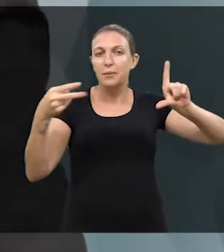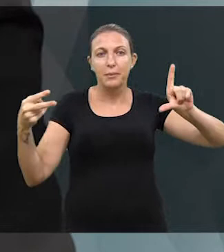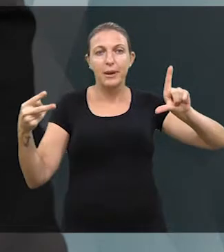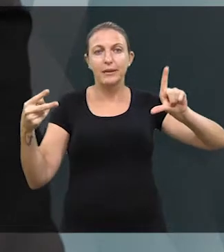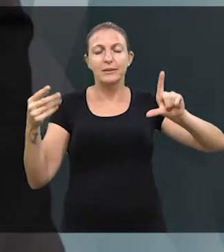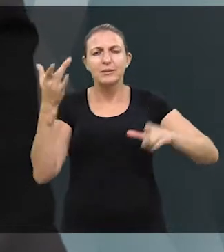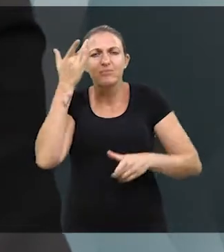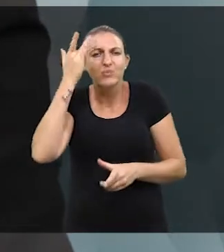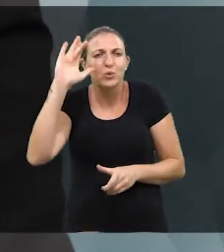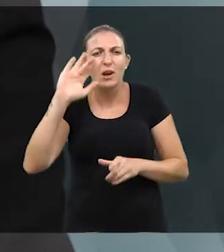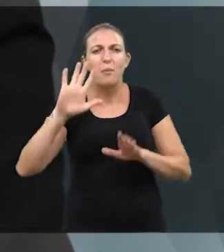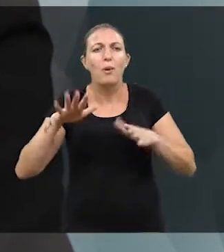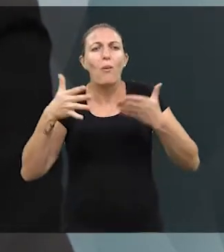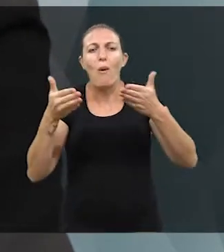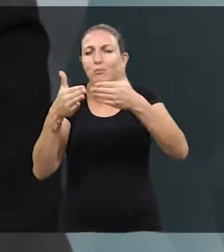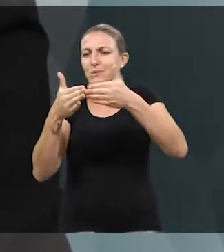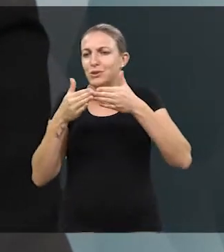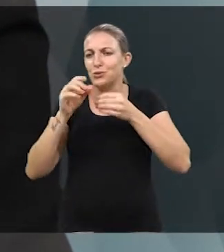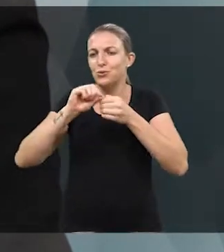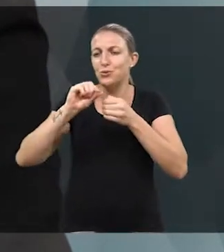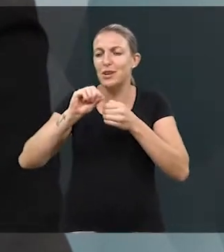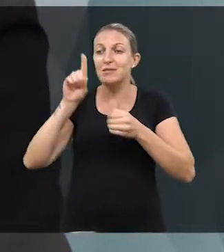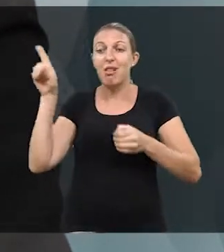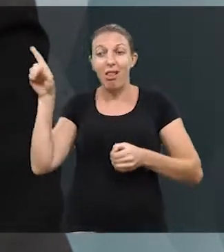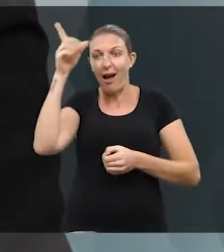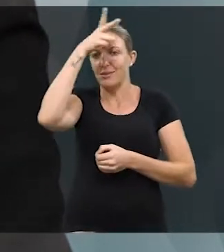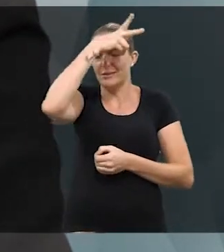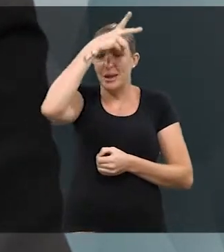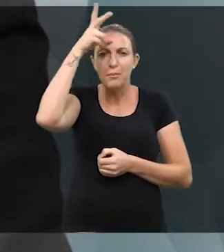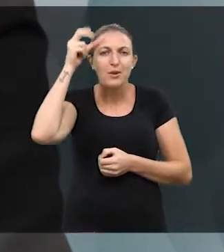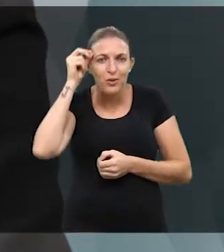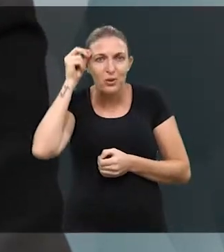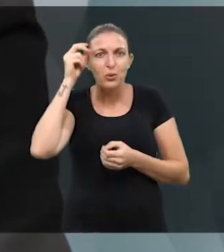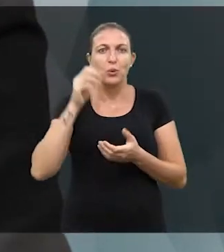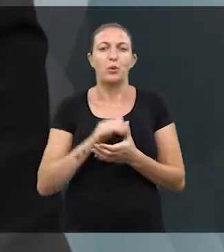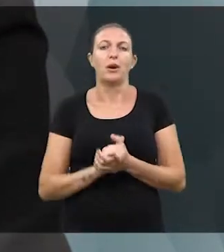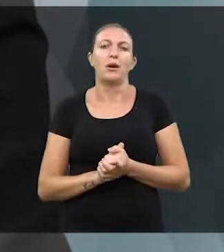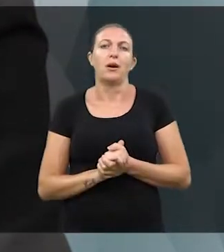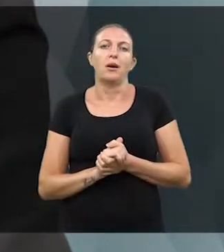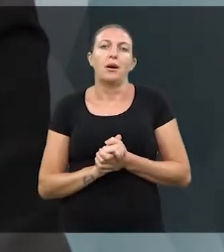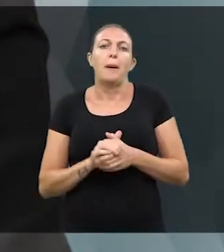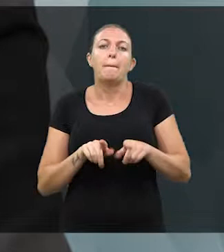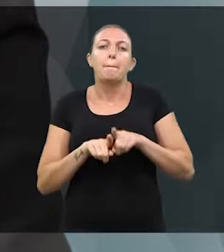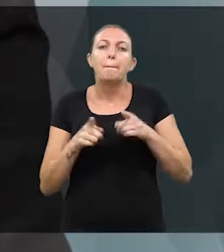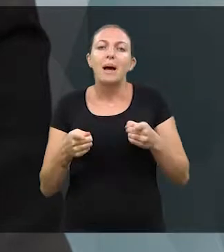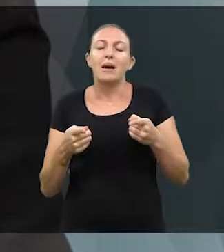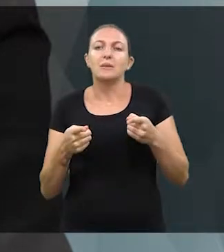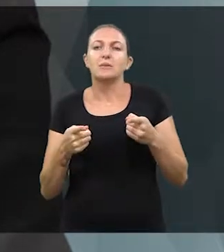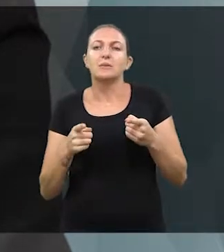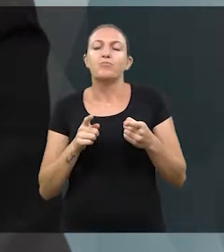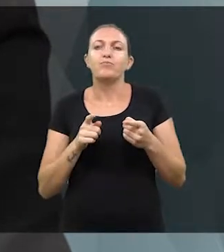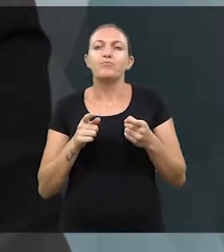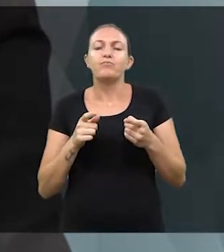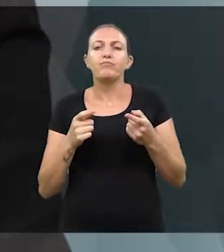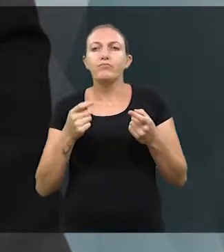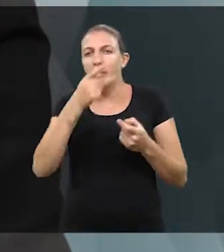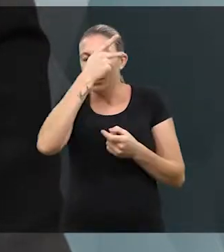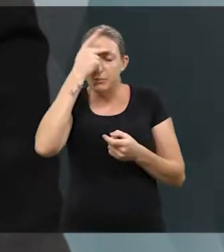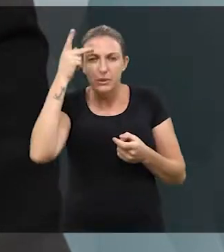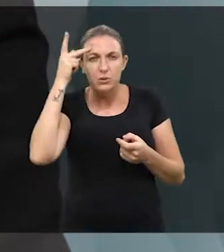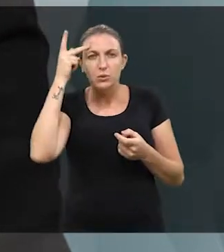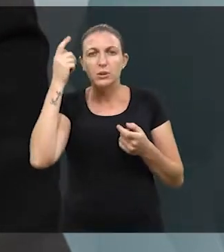na prefeitura néné então mas é a maior necessidade sim que as pessoas procuram